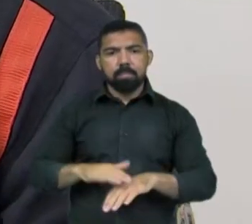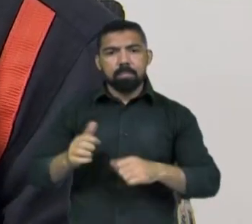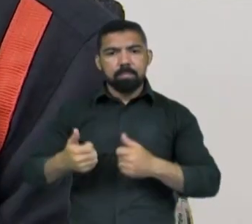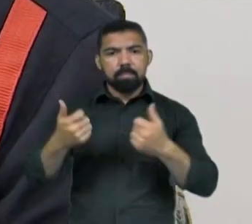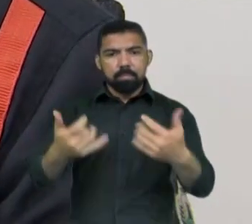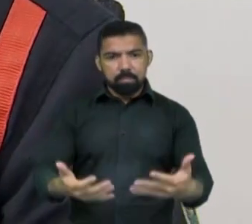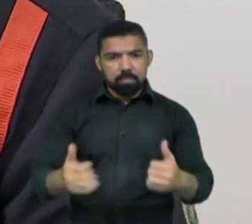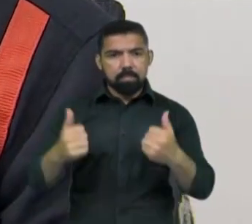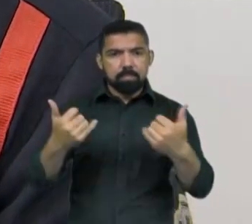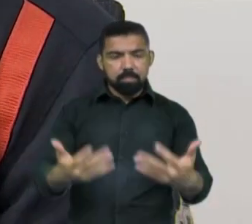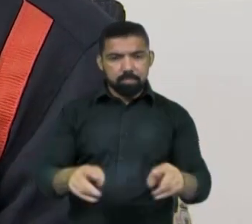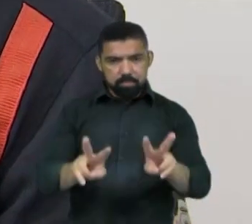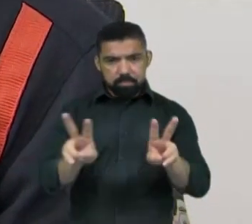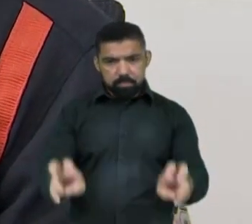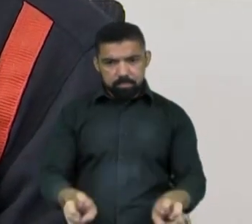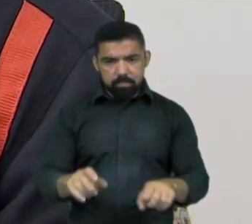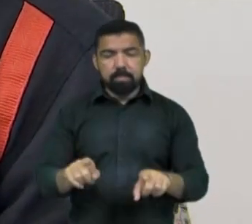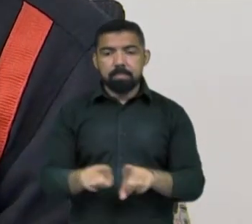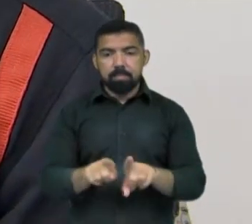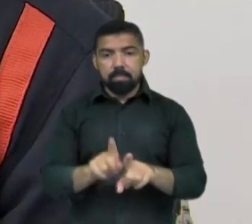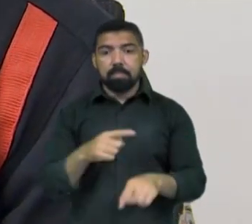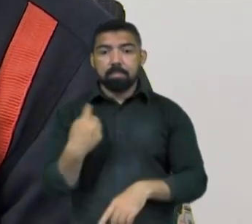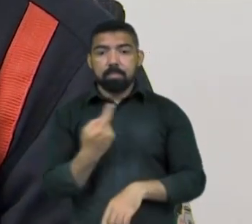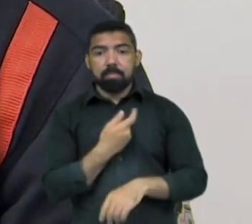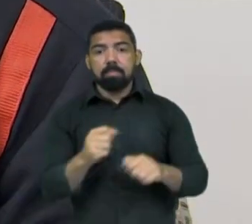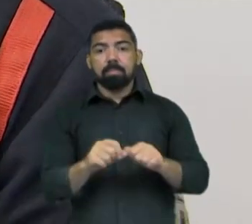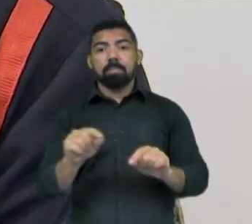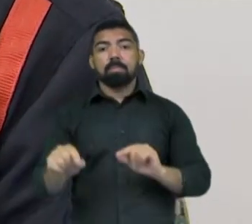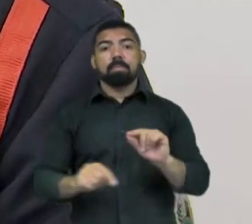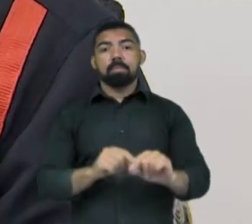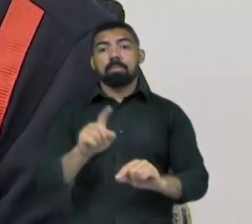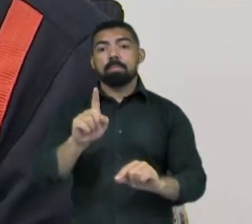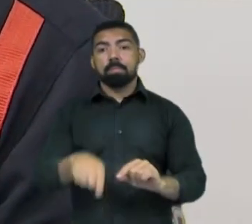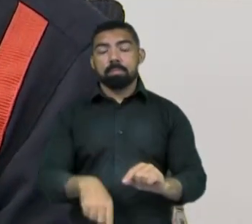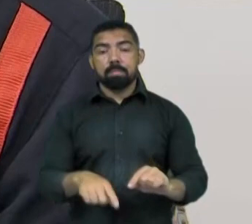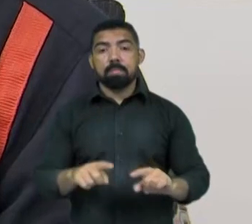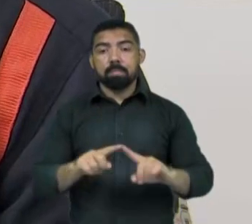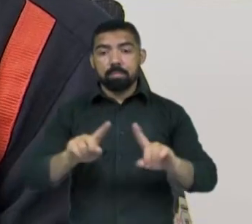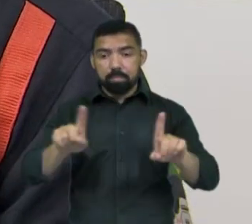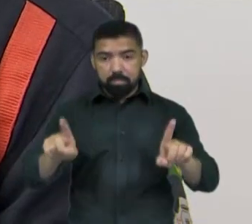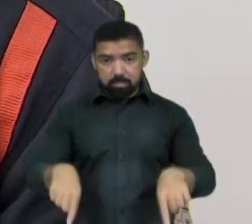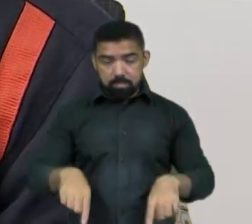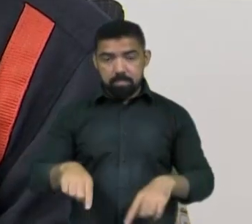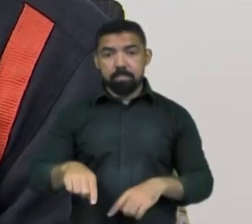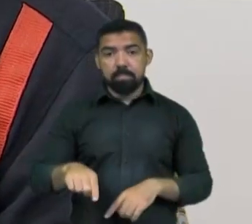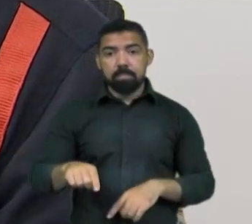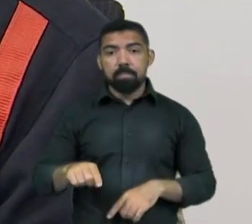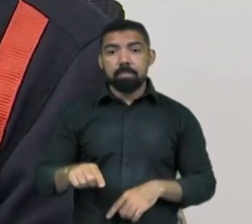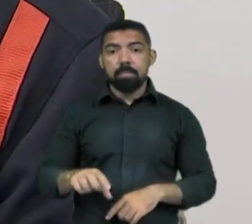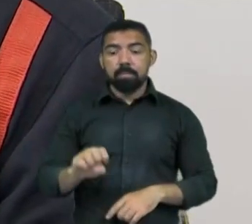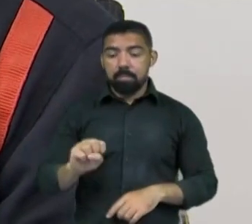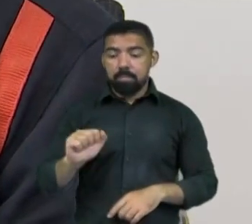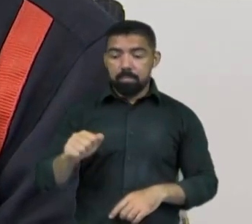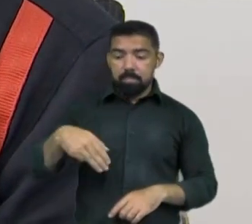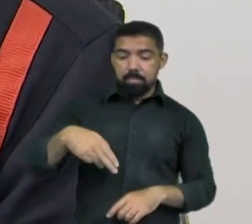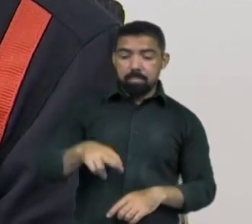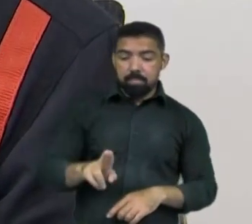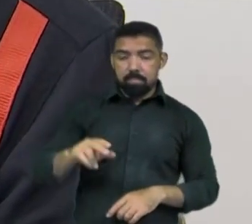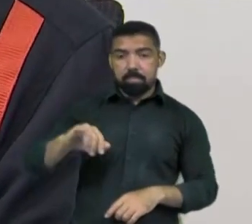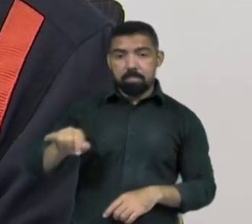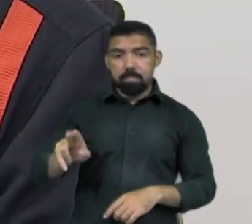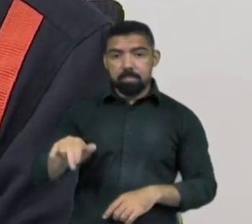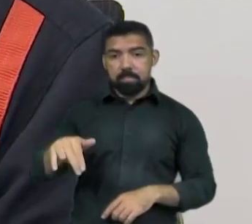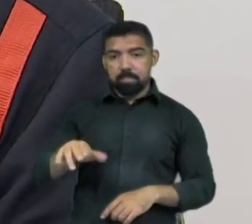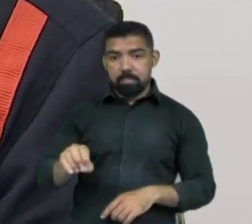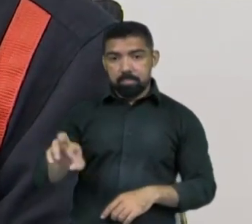eles e temos feito também o trabalho projeto SAMU Júnior, que é dentro do próprio SAMU. Esse é um projeto para... A gente iniciou com